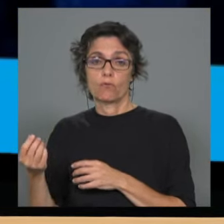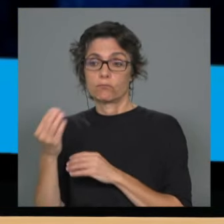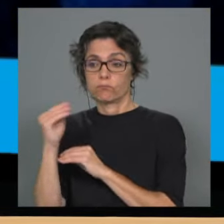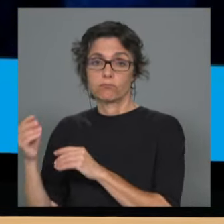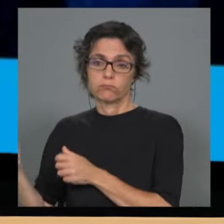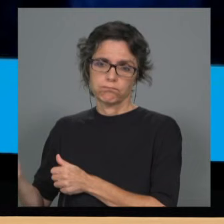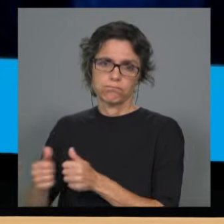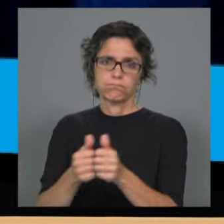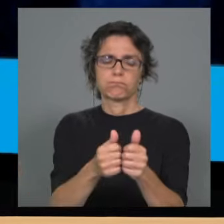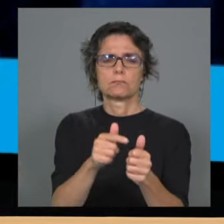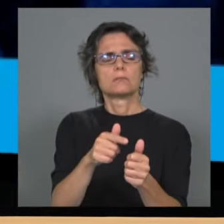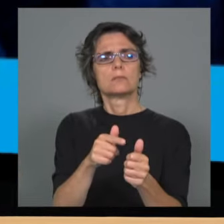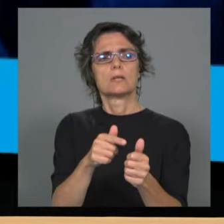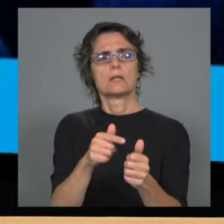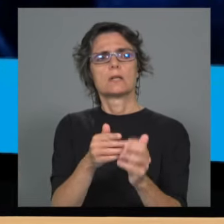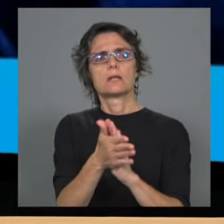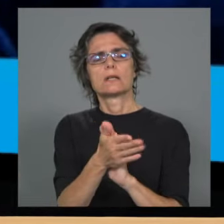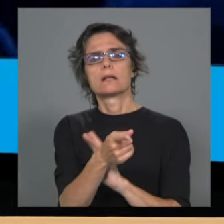e senti uma certa